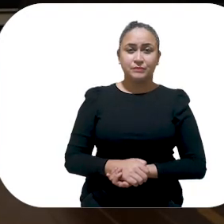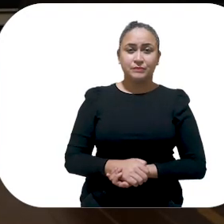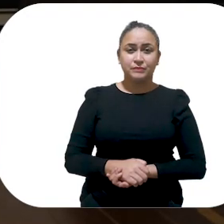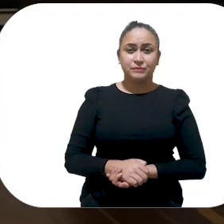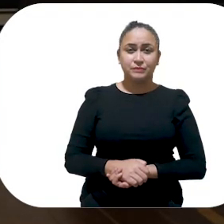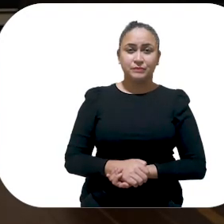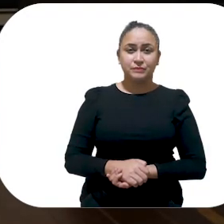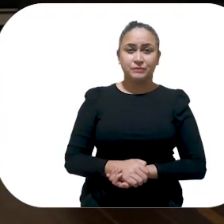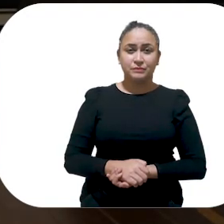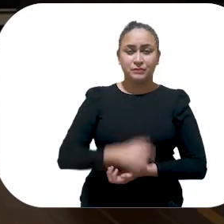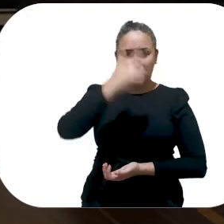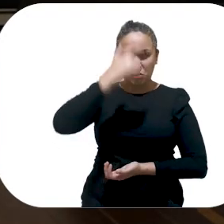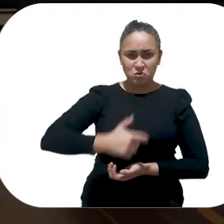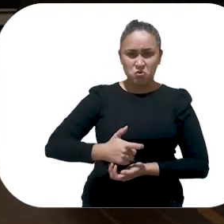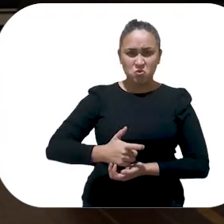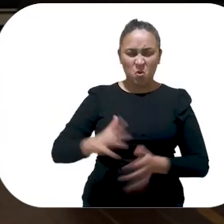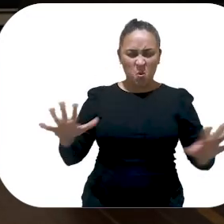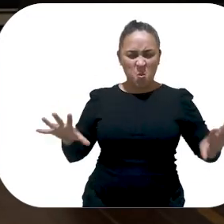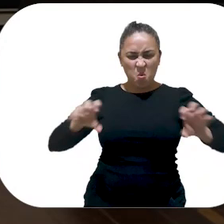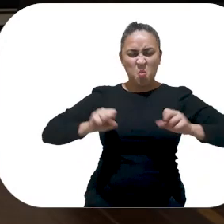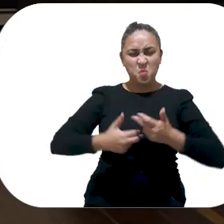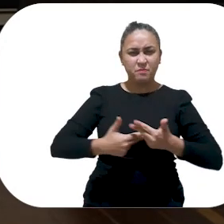Sou menino bicho, menino no lixo.